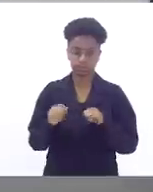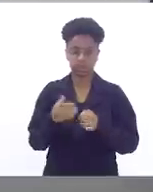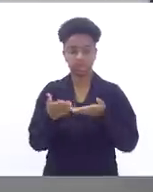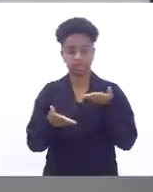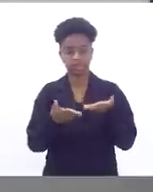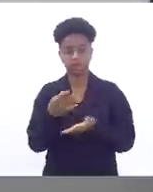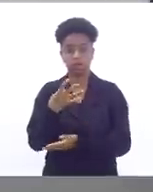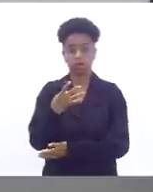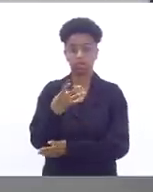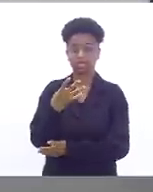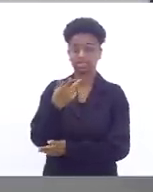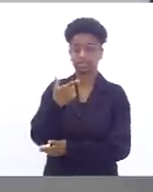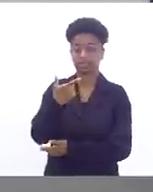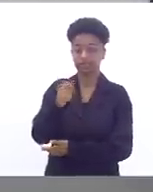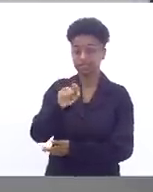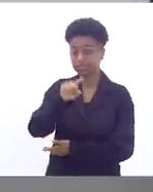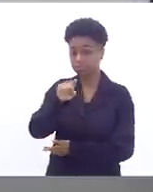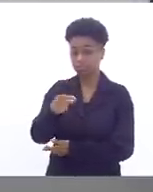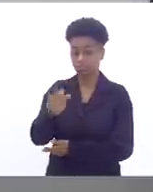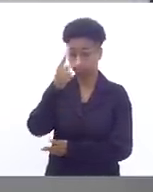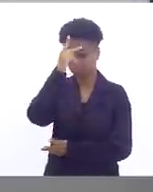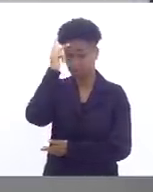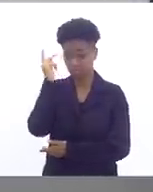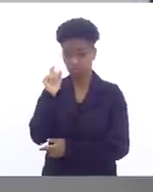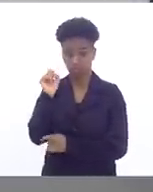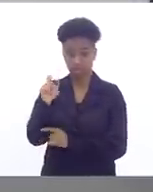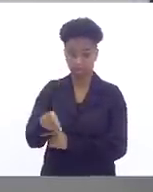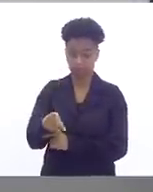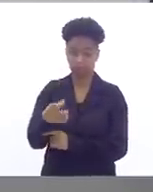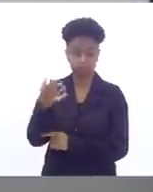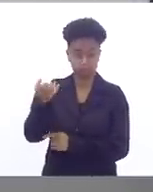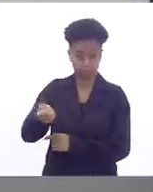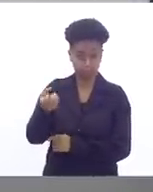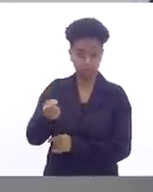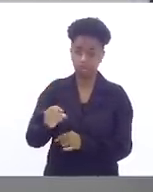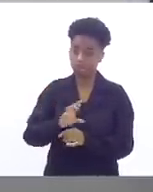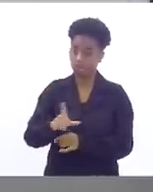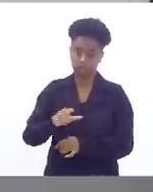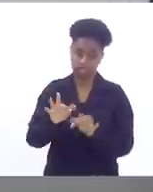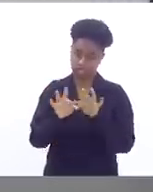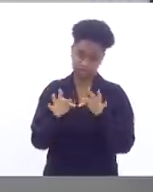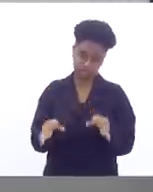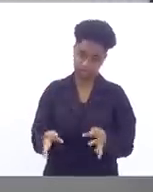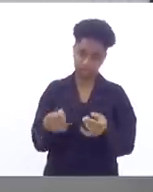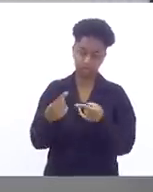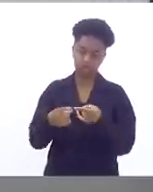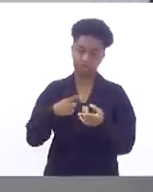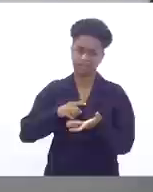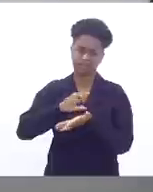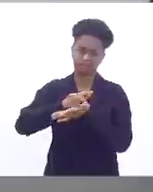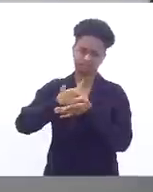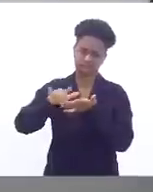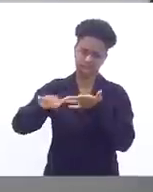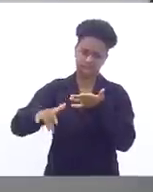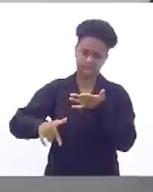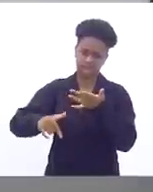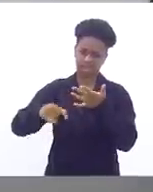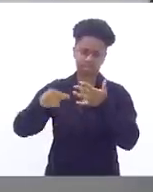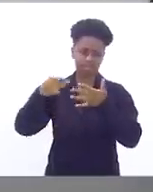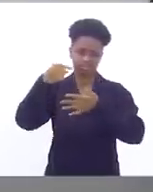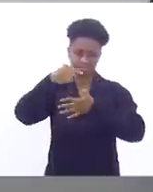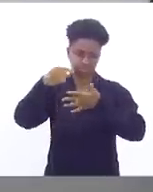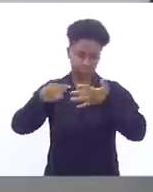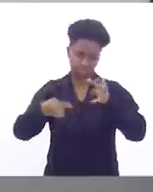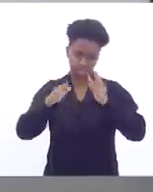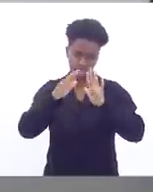420 mil vidas não pode ser uma um sistema simples porque tem diversas parâmetros que acabam